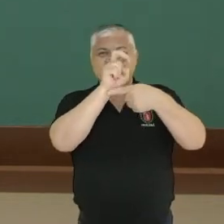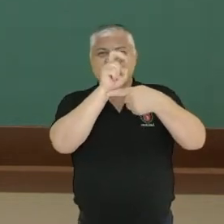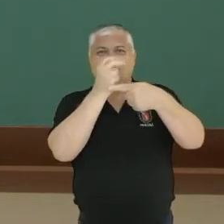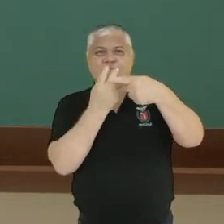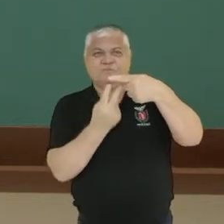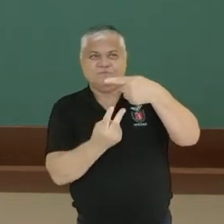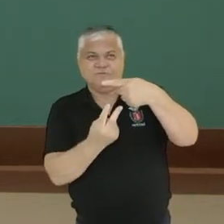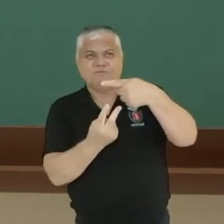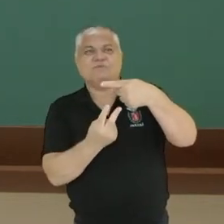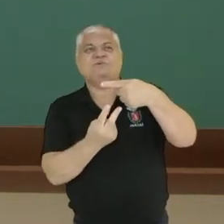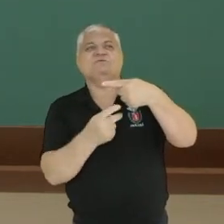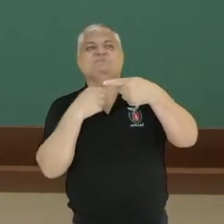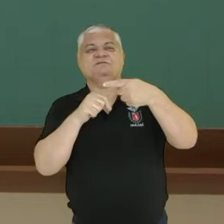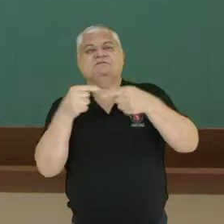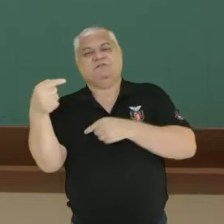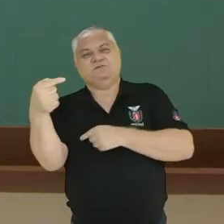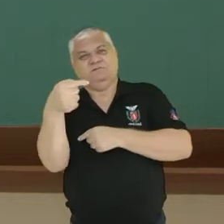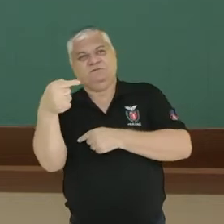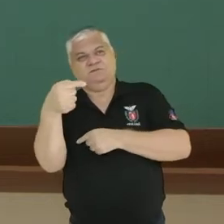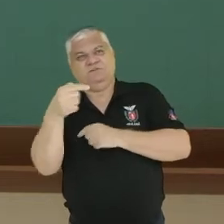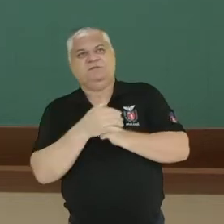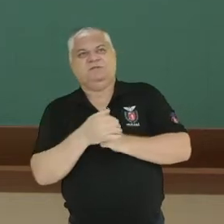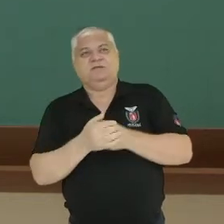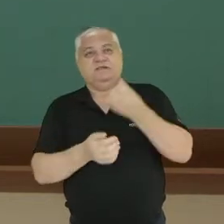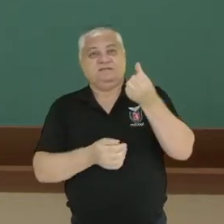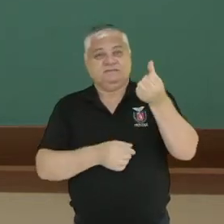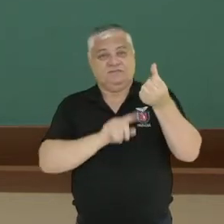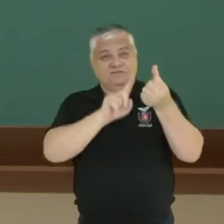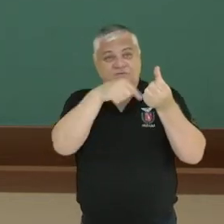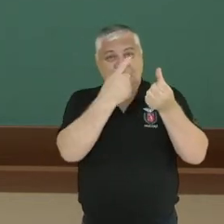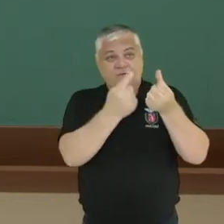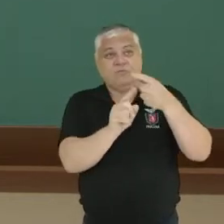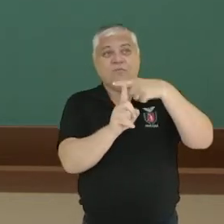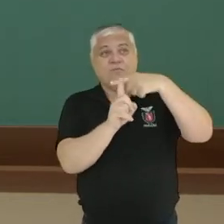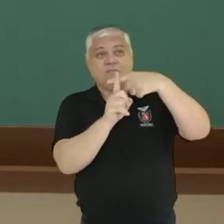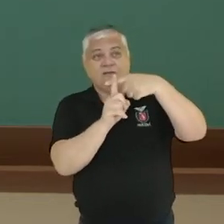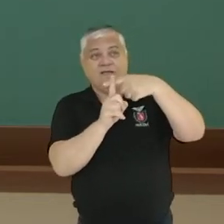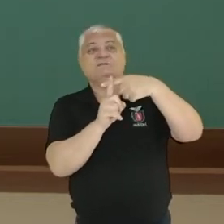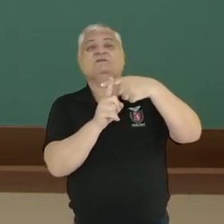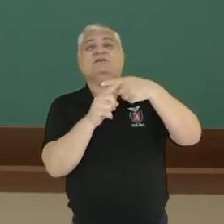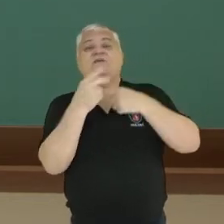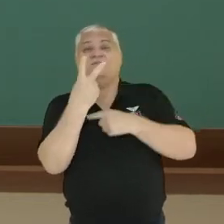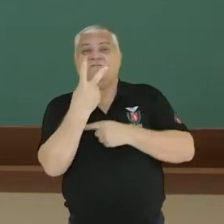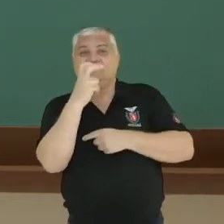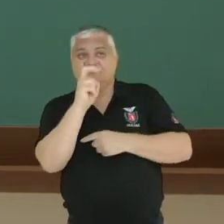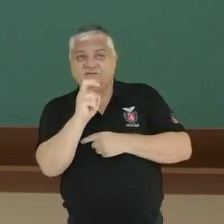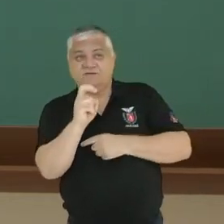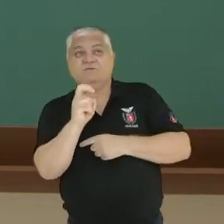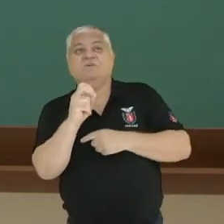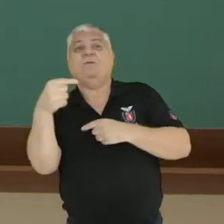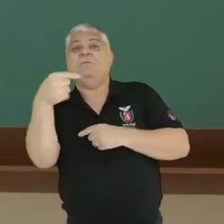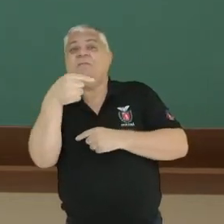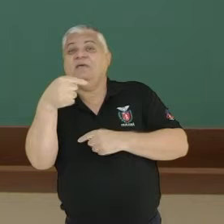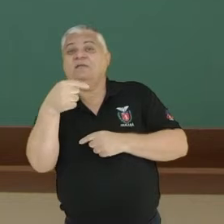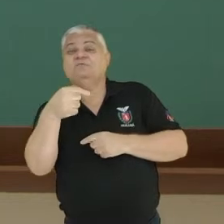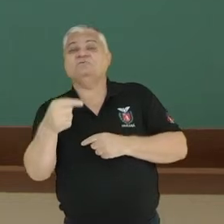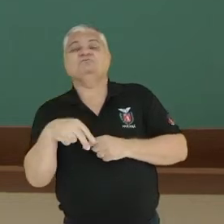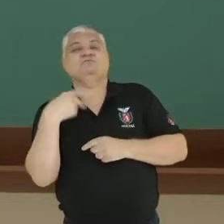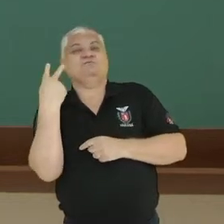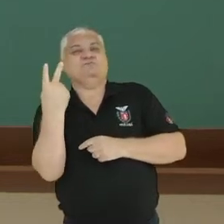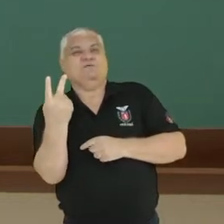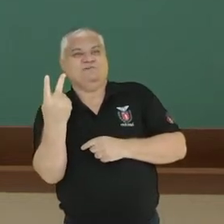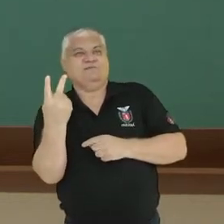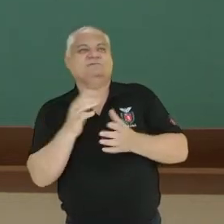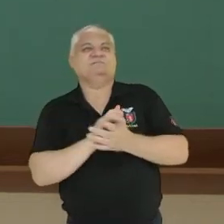fazer diminuindo. Então, ficou 6,1 mais log de 25 menos